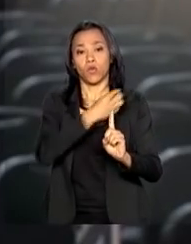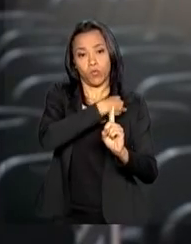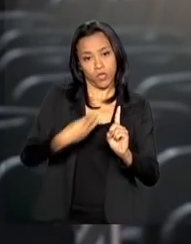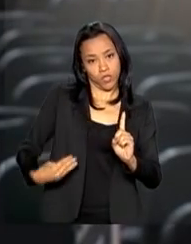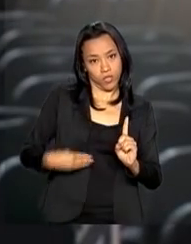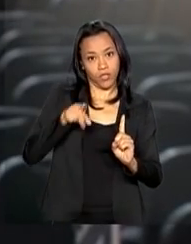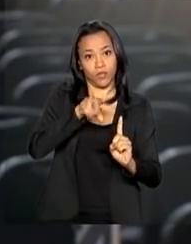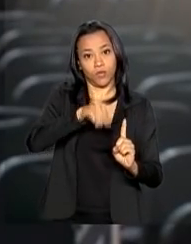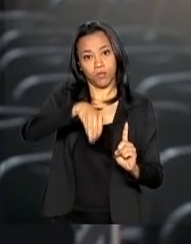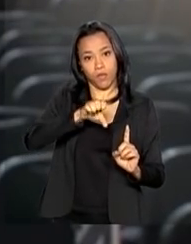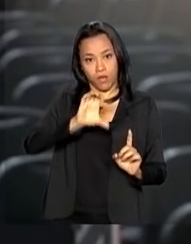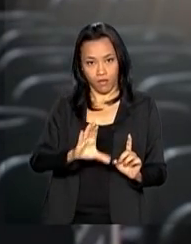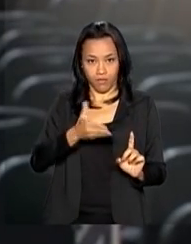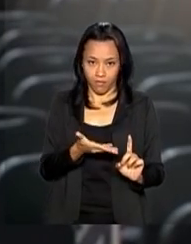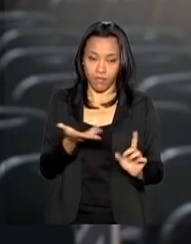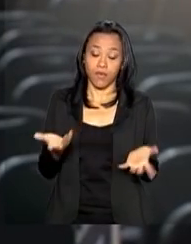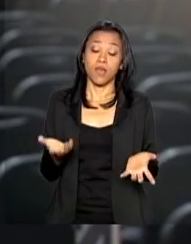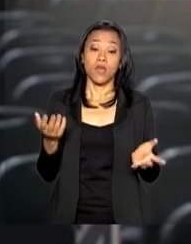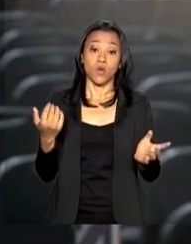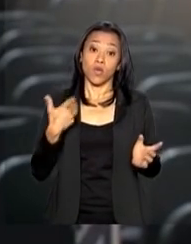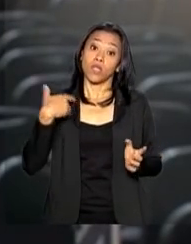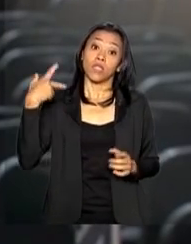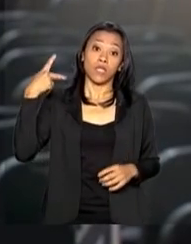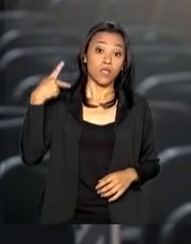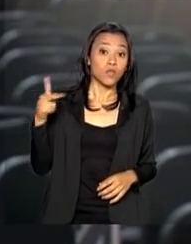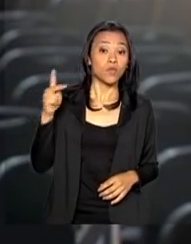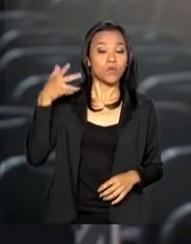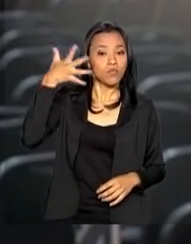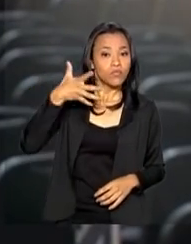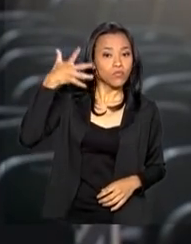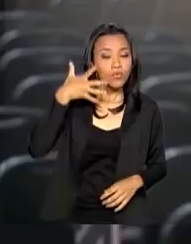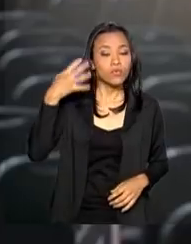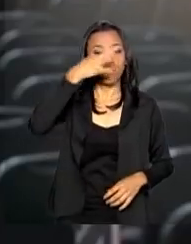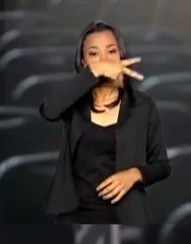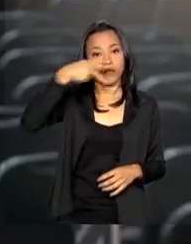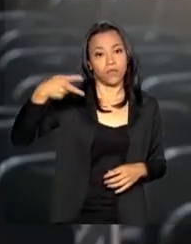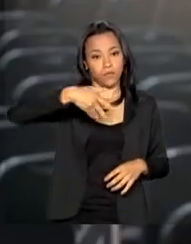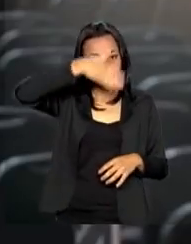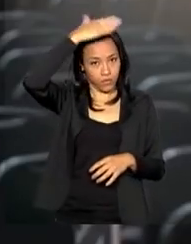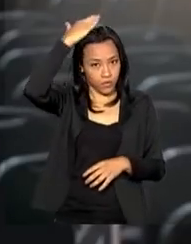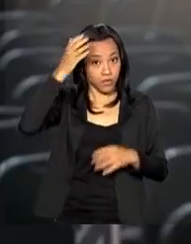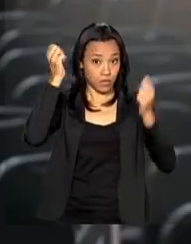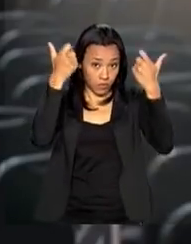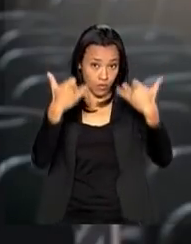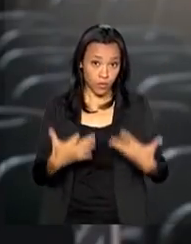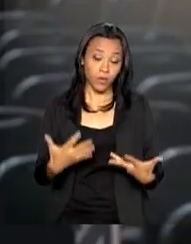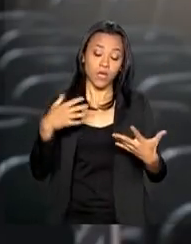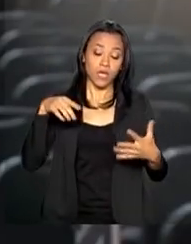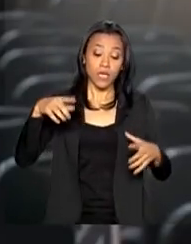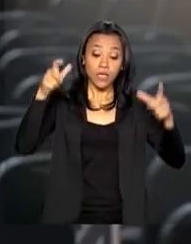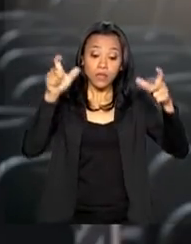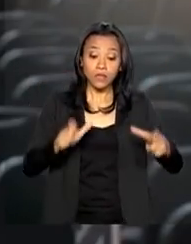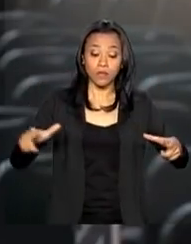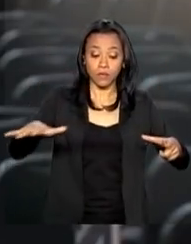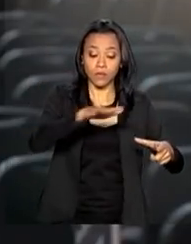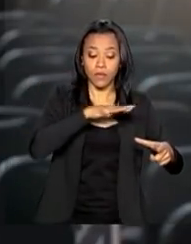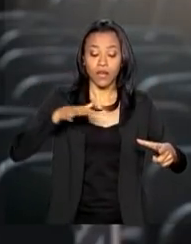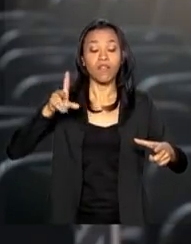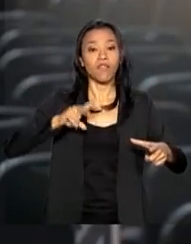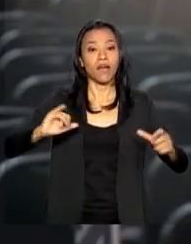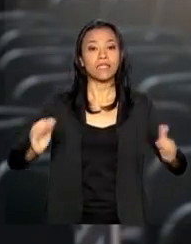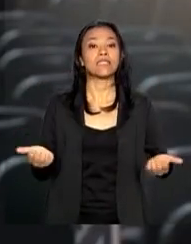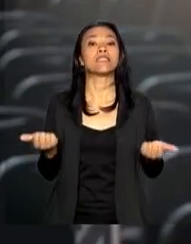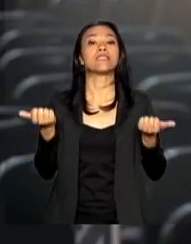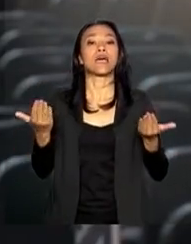Rocieli Soares. Em sua fala, o presidente Michel Temer destacou que o laboratório Sirius deve reposicionar o Brasil